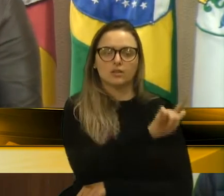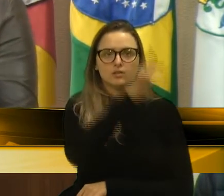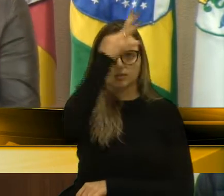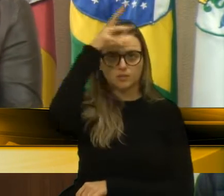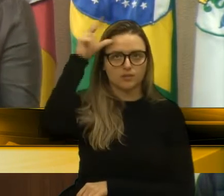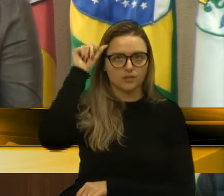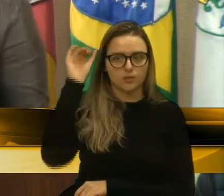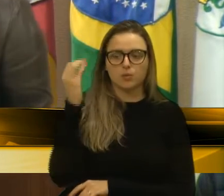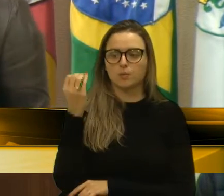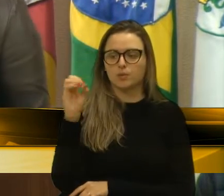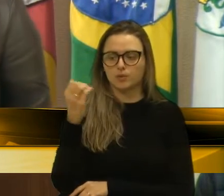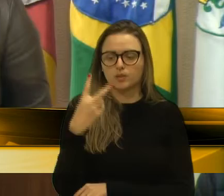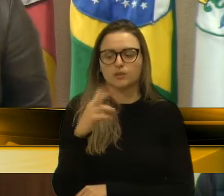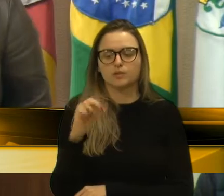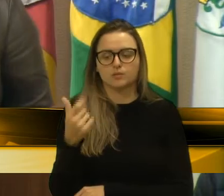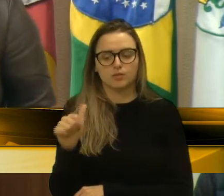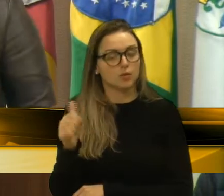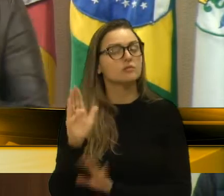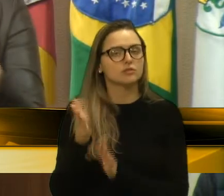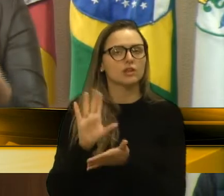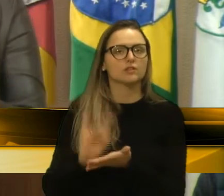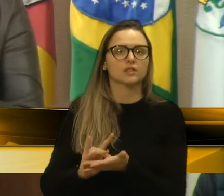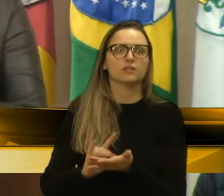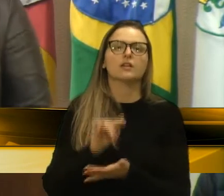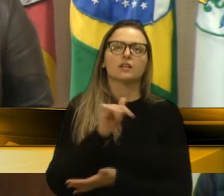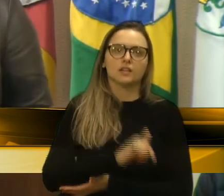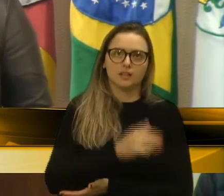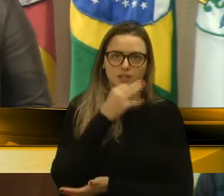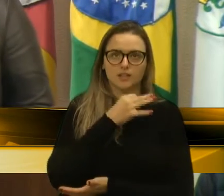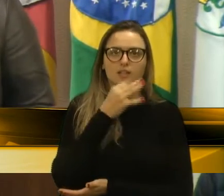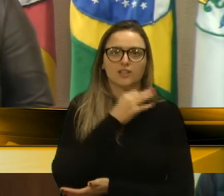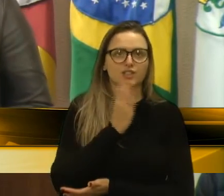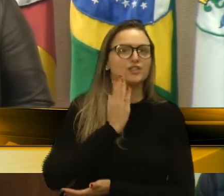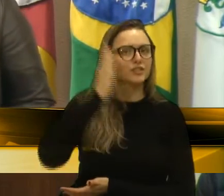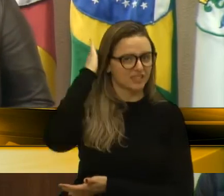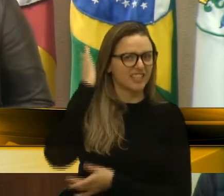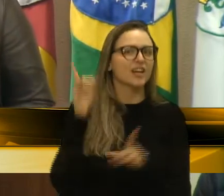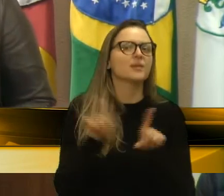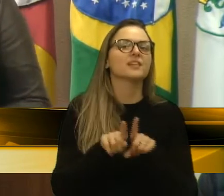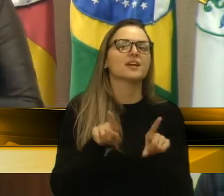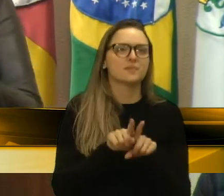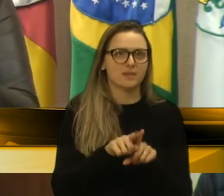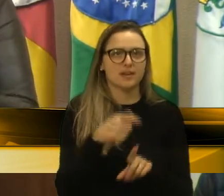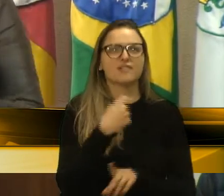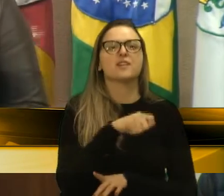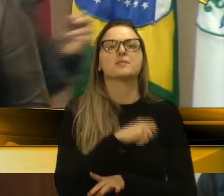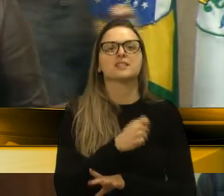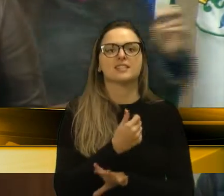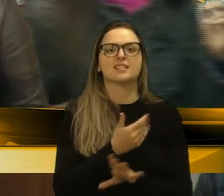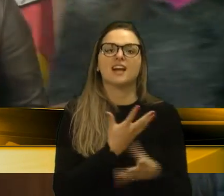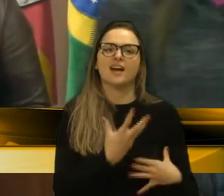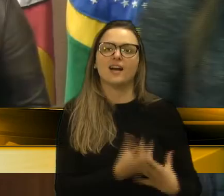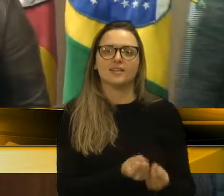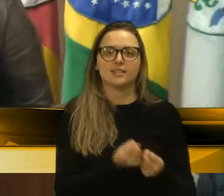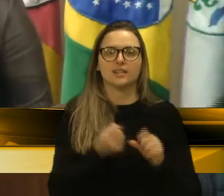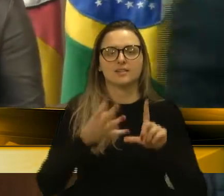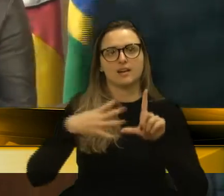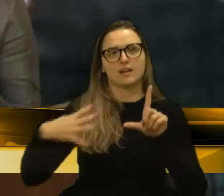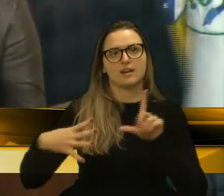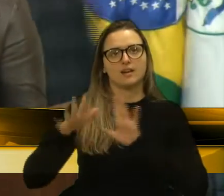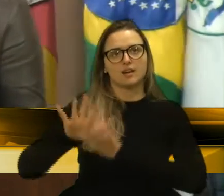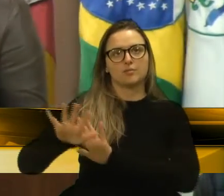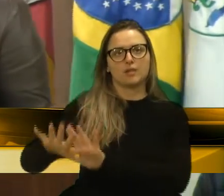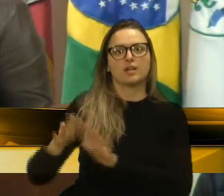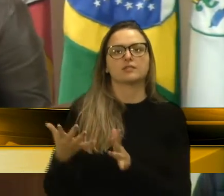falei, em Porto Alegre, em 2011, já foi garantido. E em Caxias, o prefeito, esse ano, ele vai ter que engolir a realização da Parada Livre,